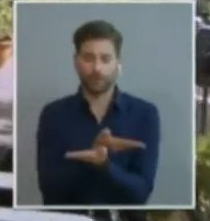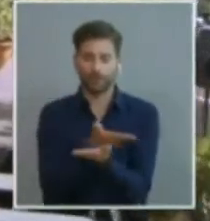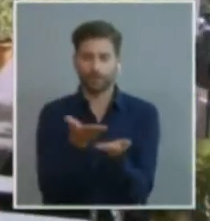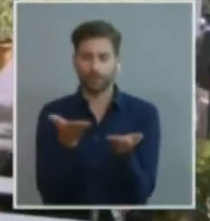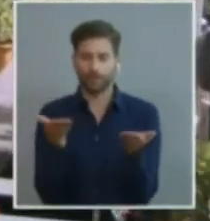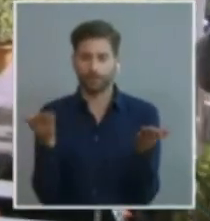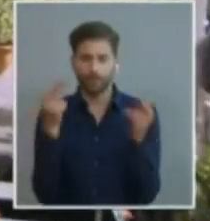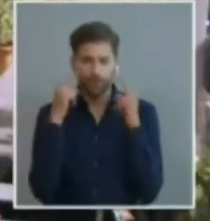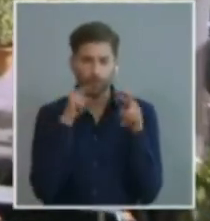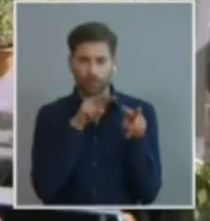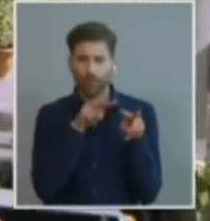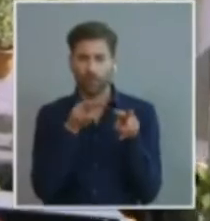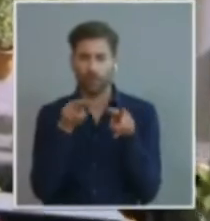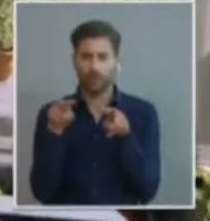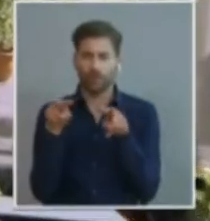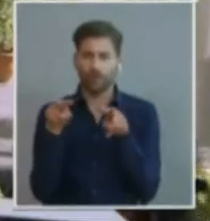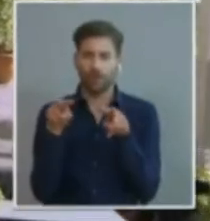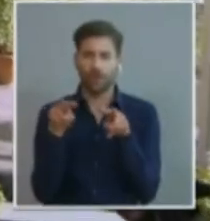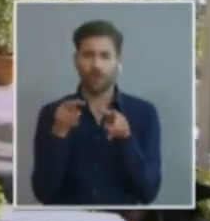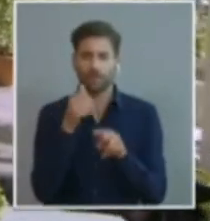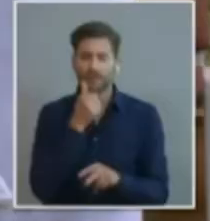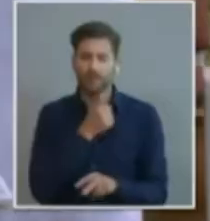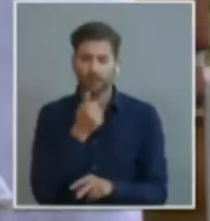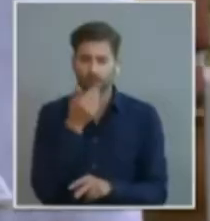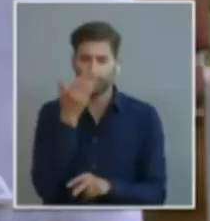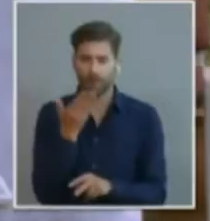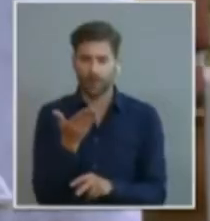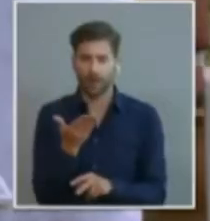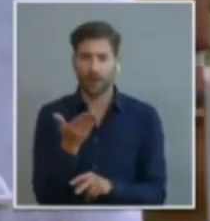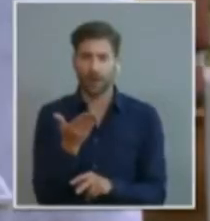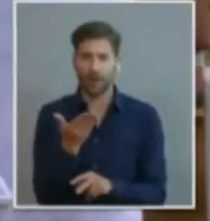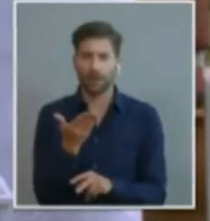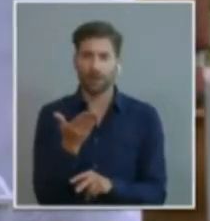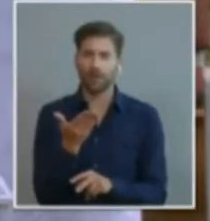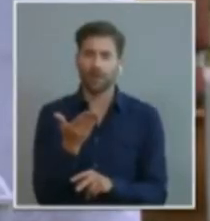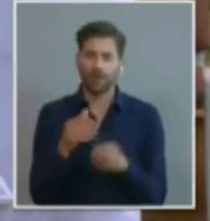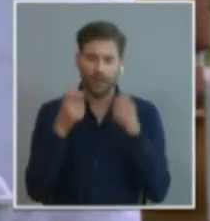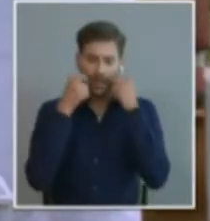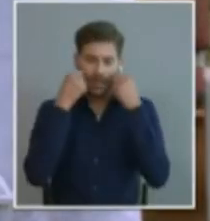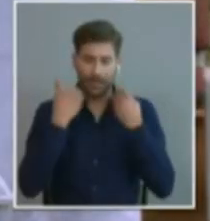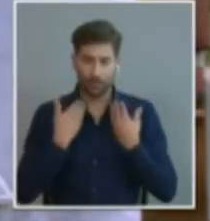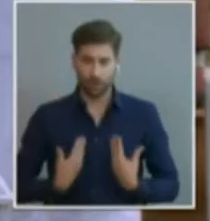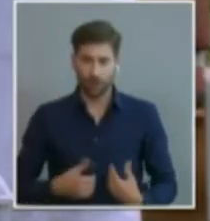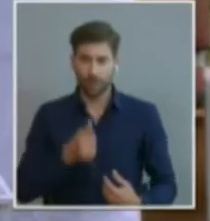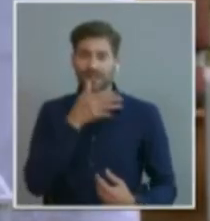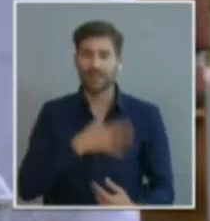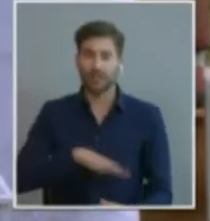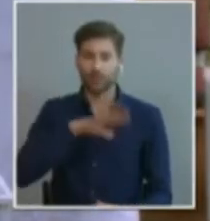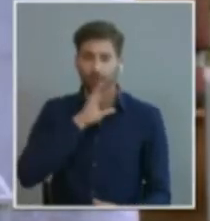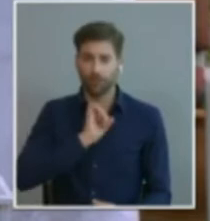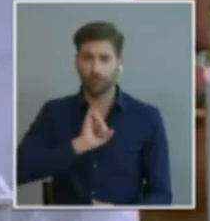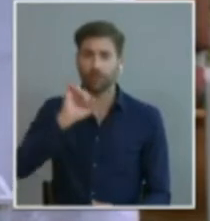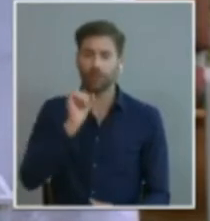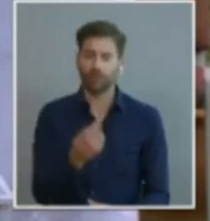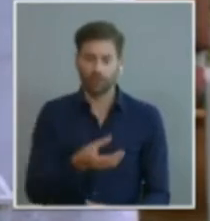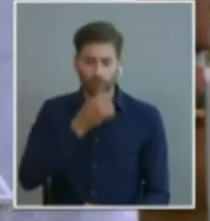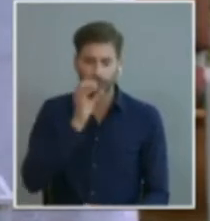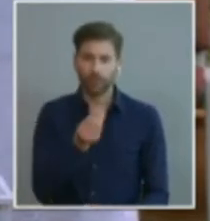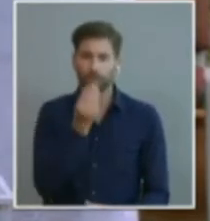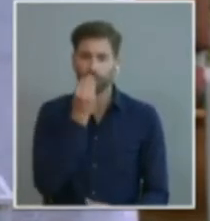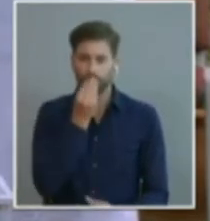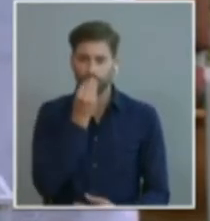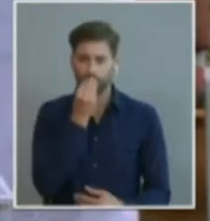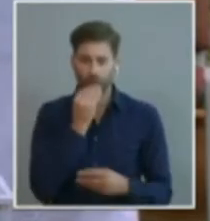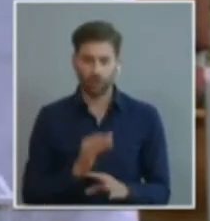vítima que nos reconciliou convosco, e fazei que, alimentando-nos do corpo e sangue do vosso Filho, cheios do seu